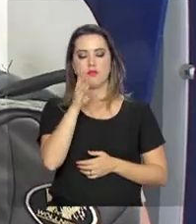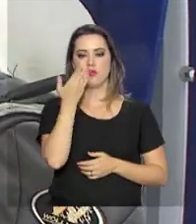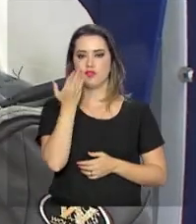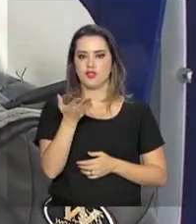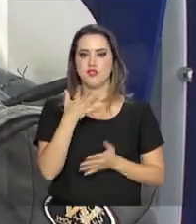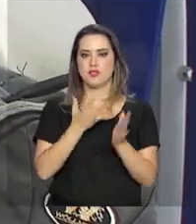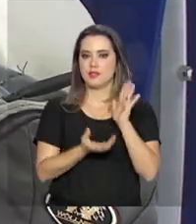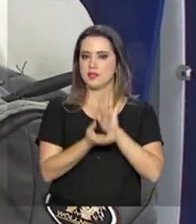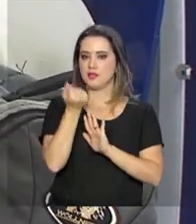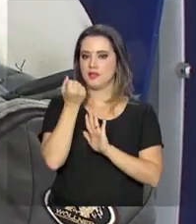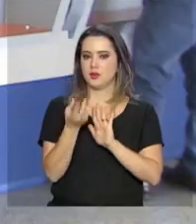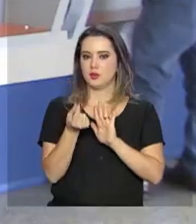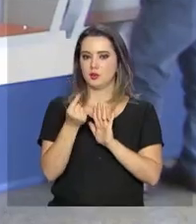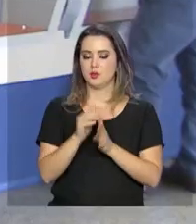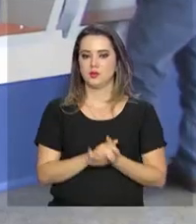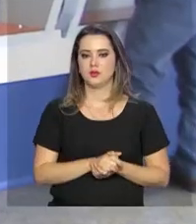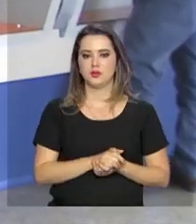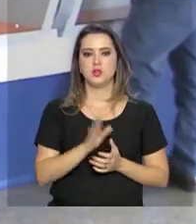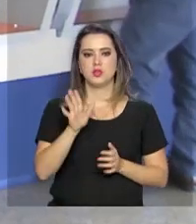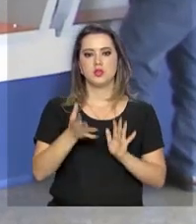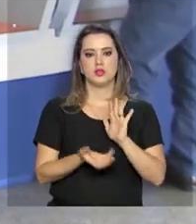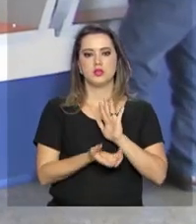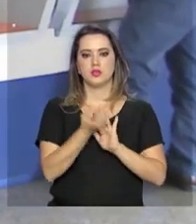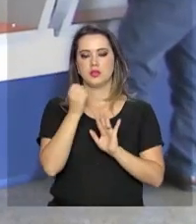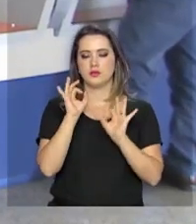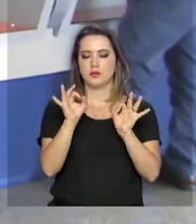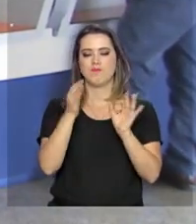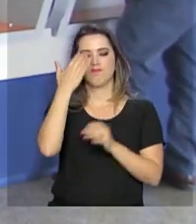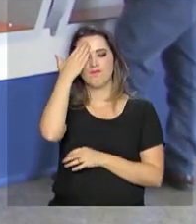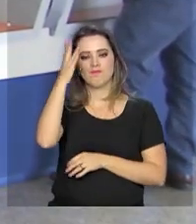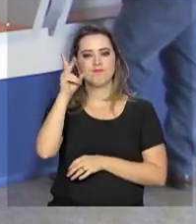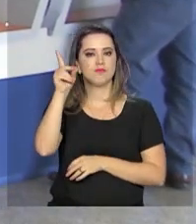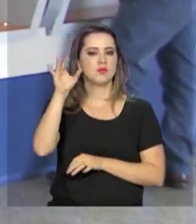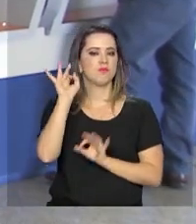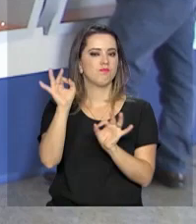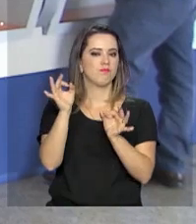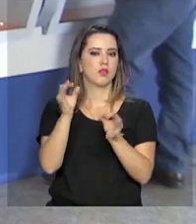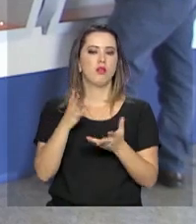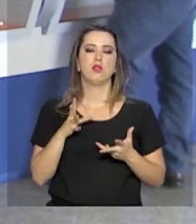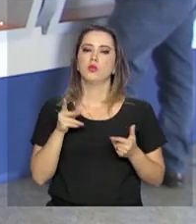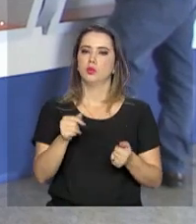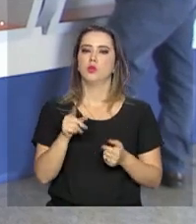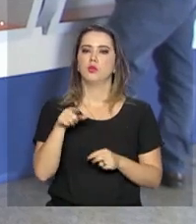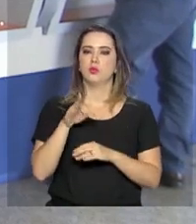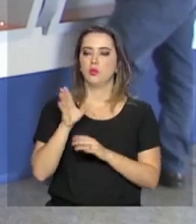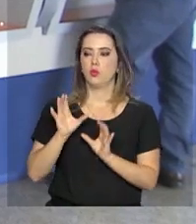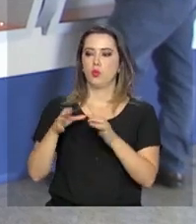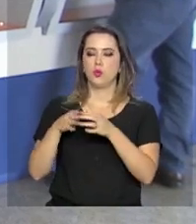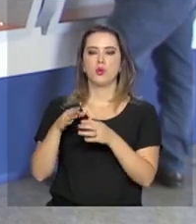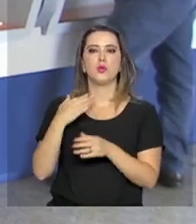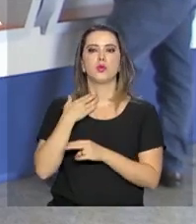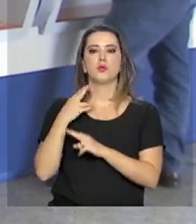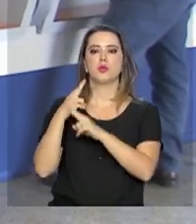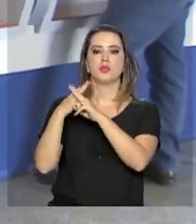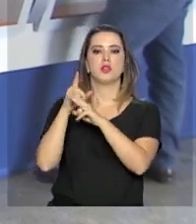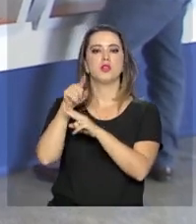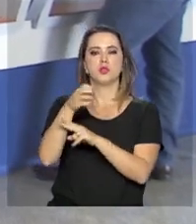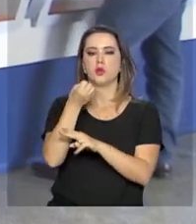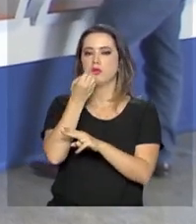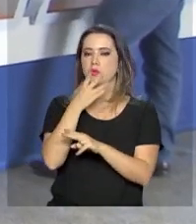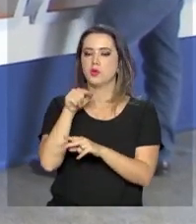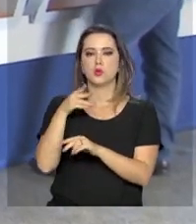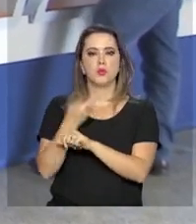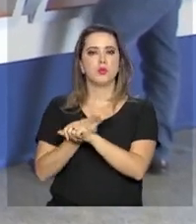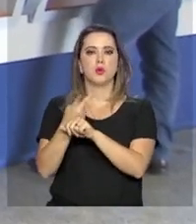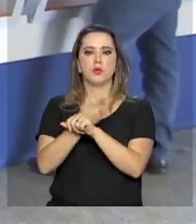sacando o seu dinheiro já consegui sacar graças a deus deu tudo certo na atualização foi beleza pessoal da caixa ajudou bastante importante é só procurar a caixa e